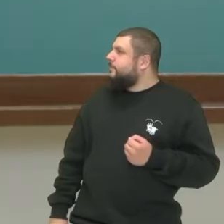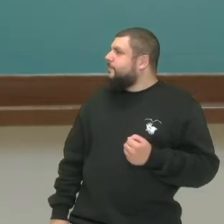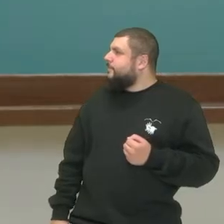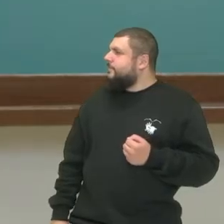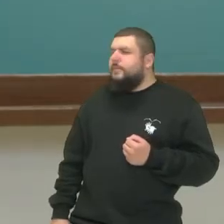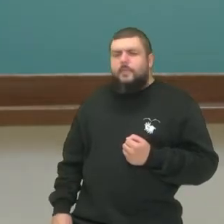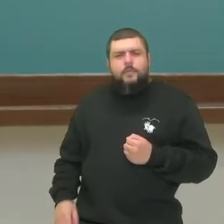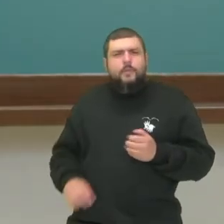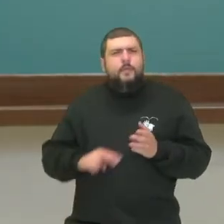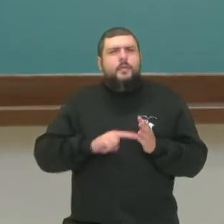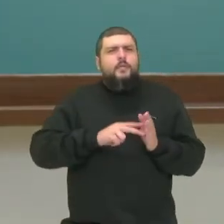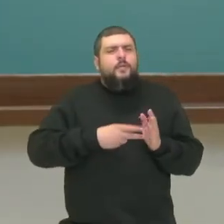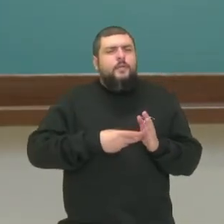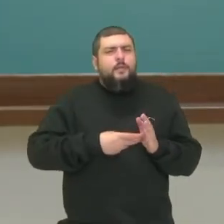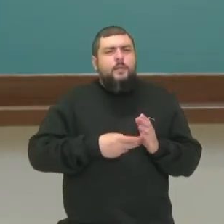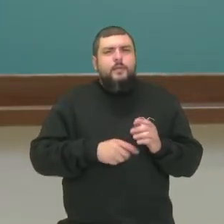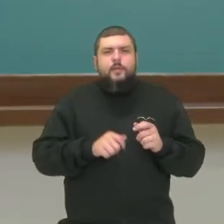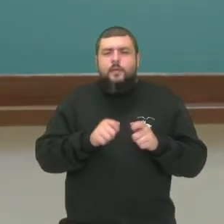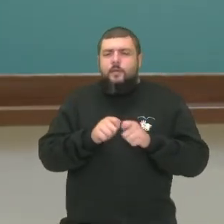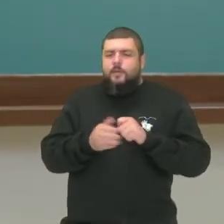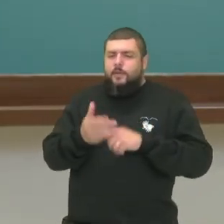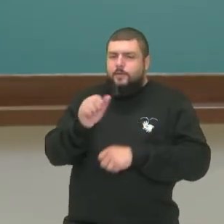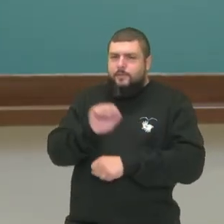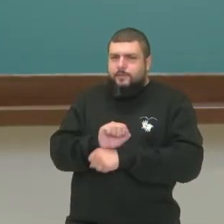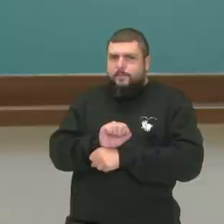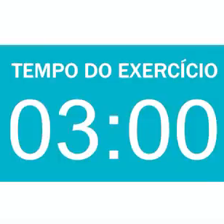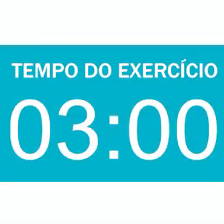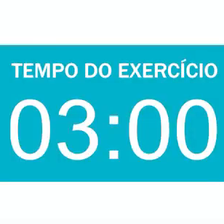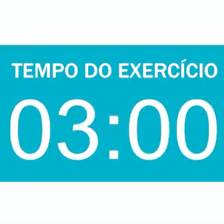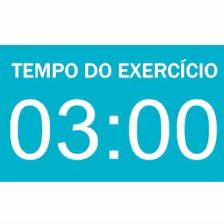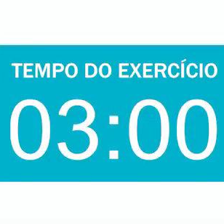que você acha? Faz aí que eu te aguardo aqui.